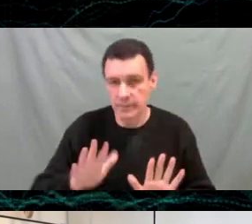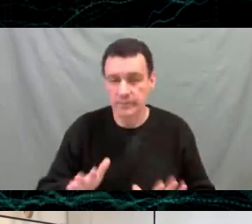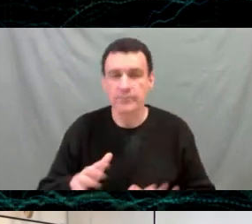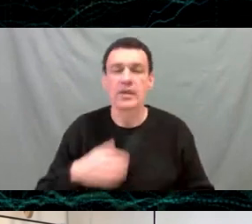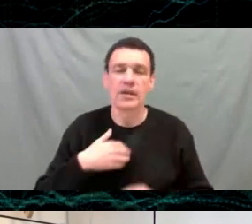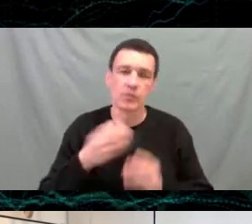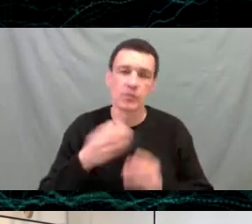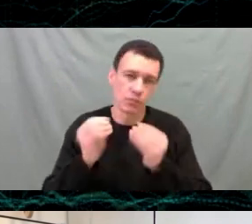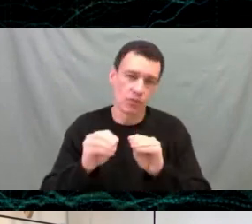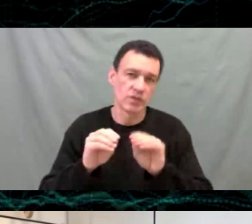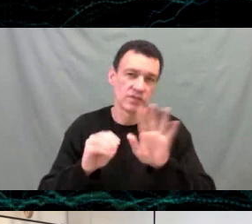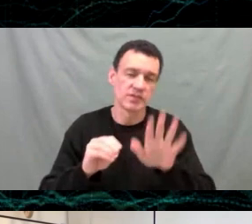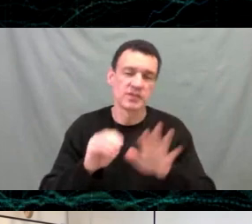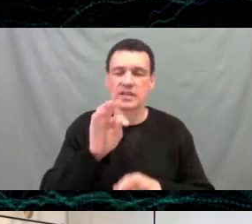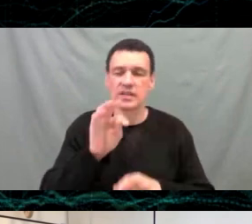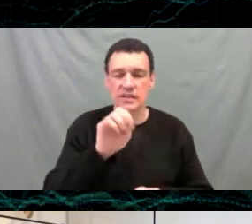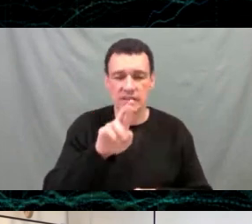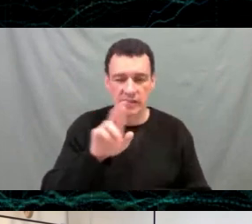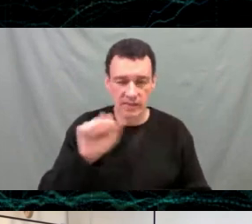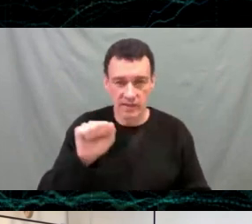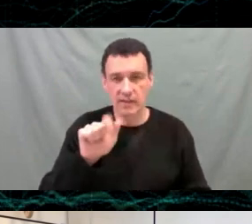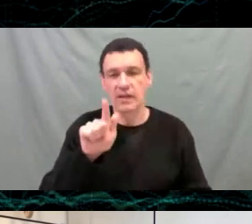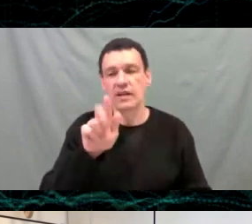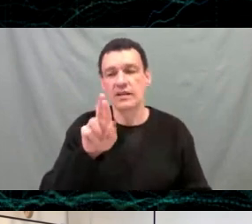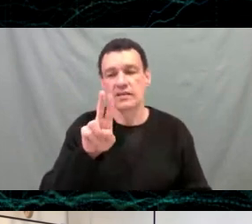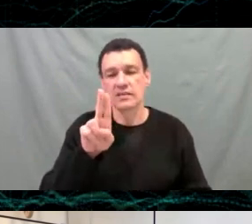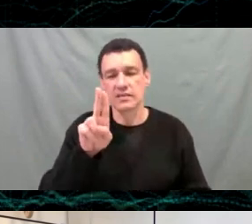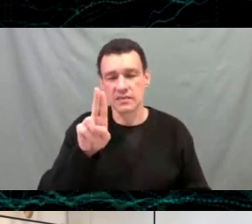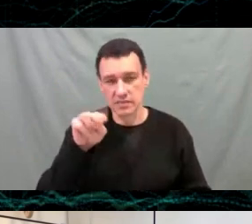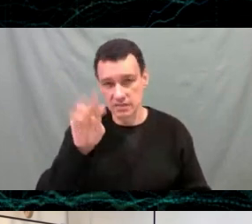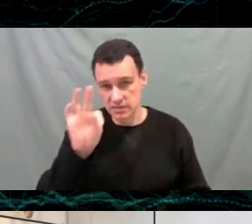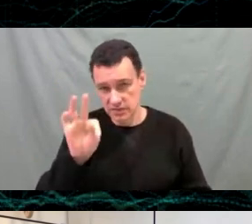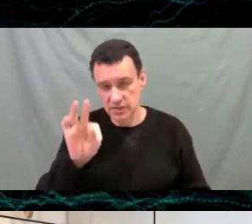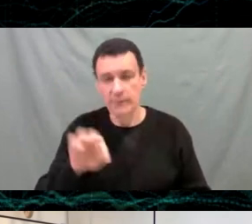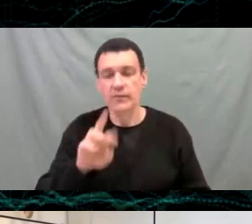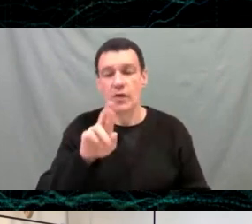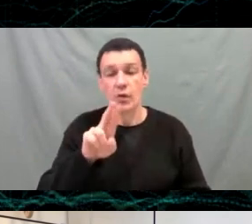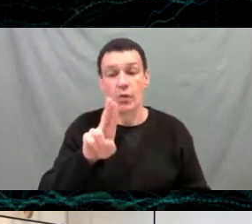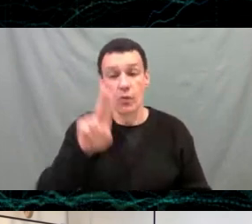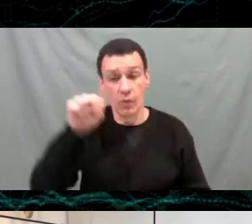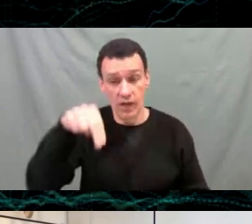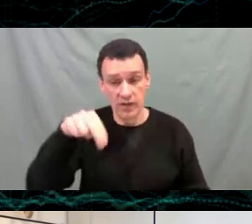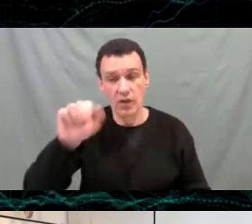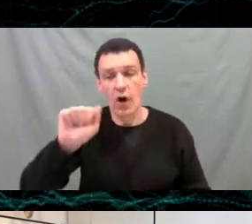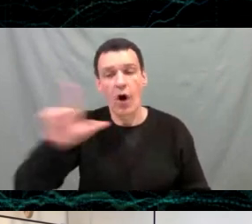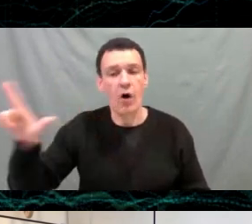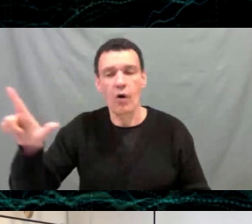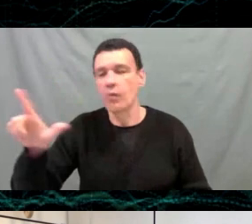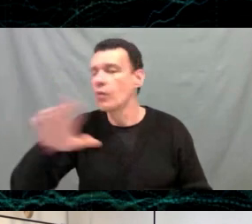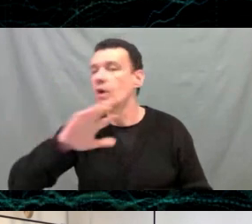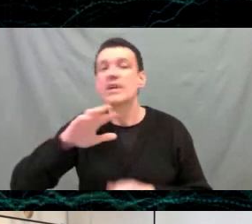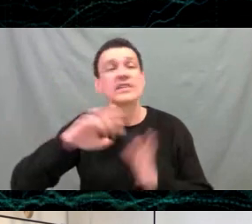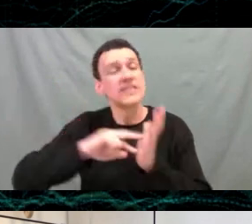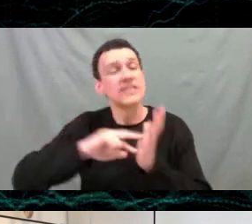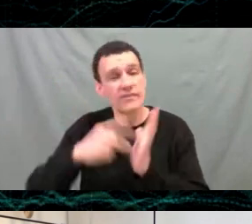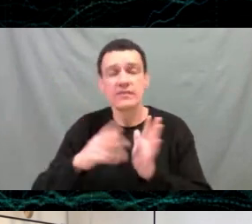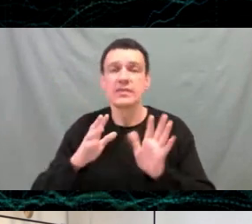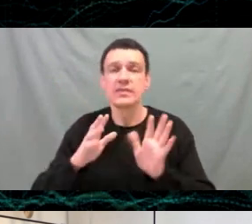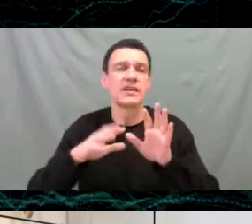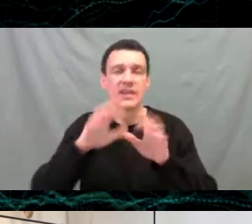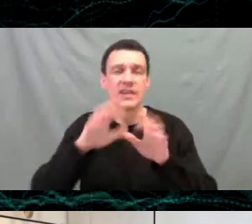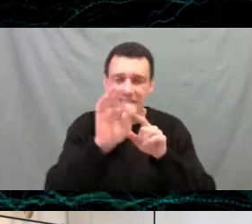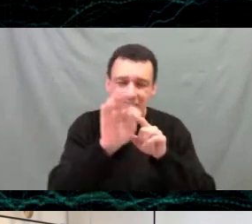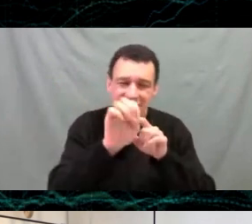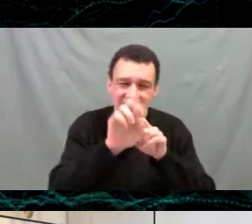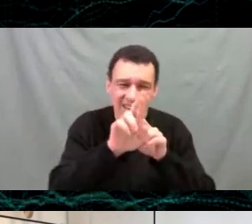All Apply. O que isso significa? O Run All, ele vai procurar todos os arquivos Terra Grandes embaixo